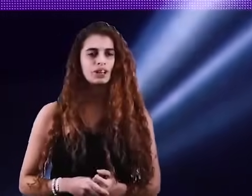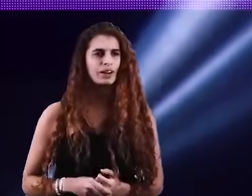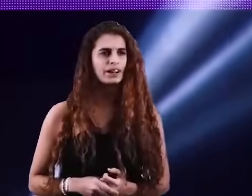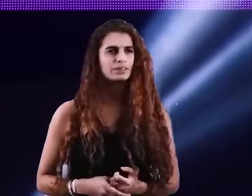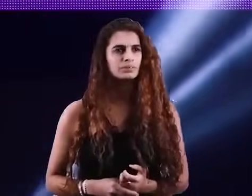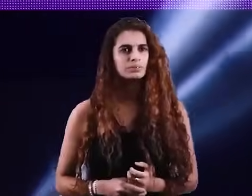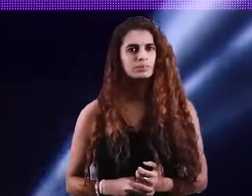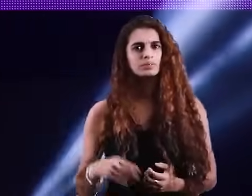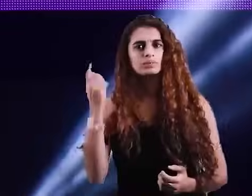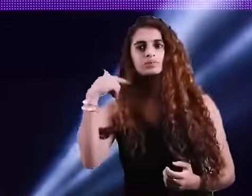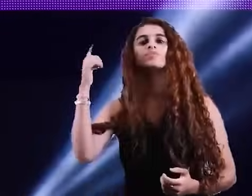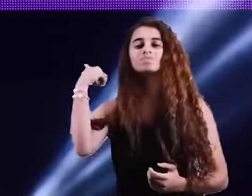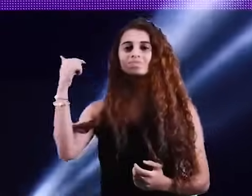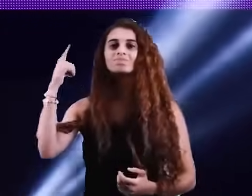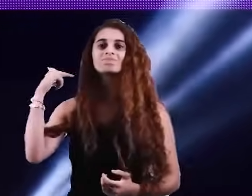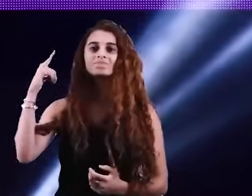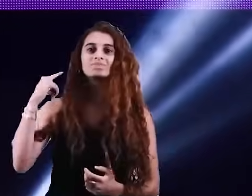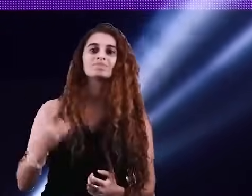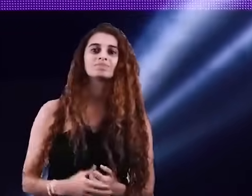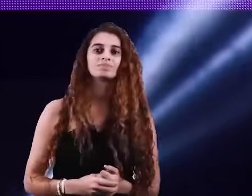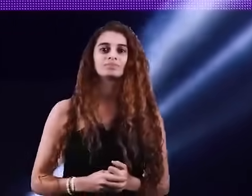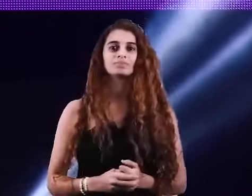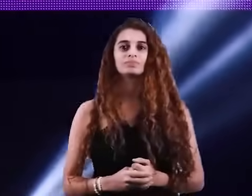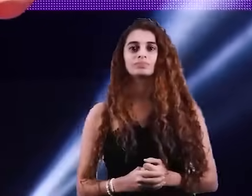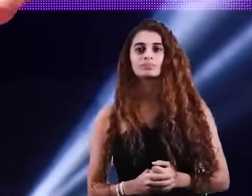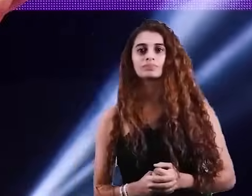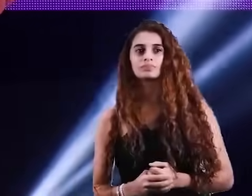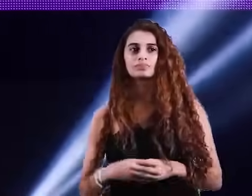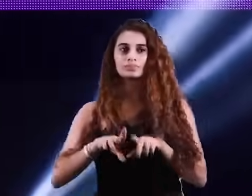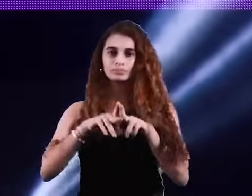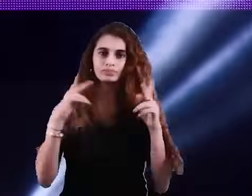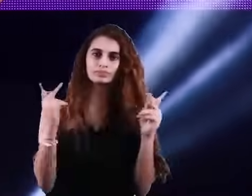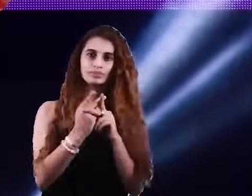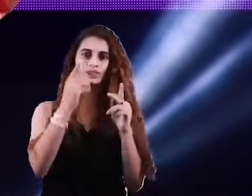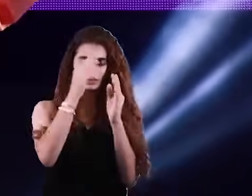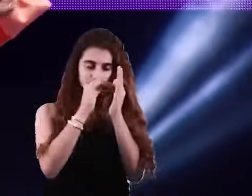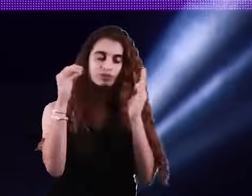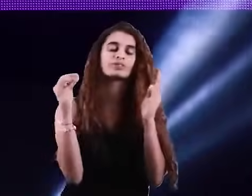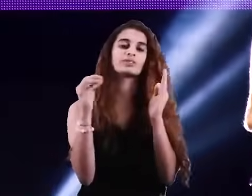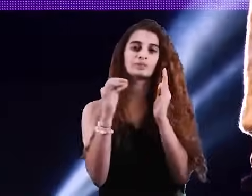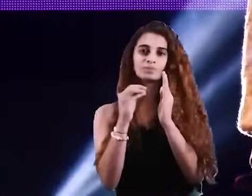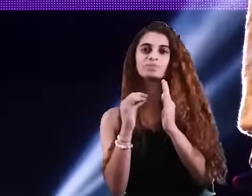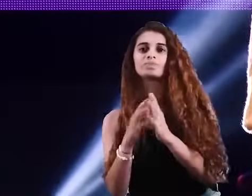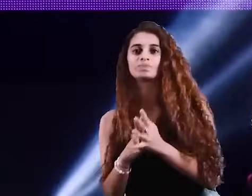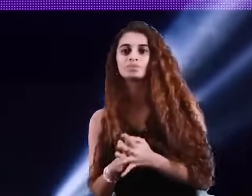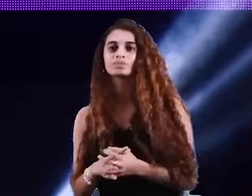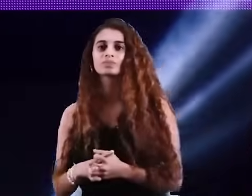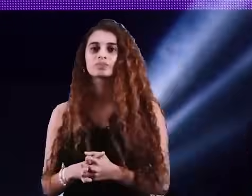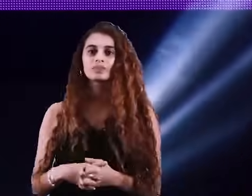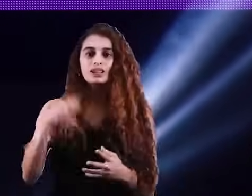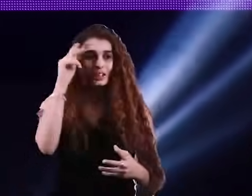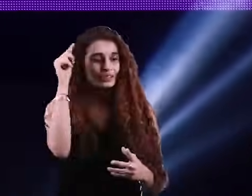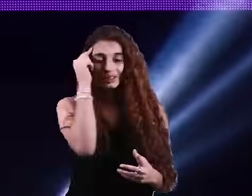chega. É completamente fora do padrão, não tem lógica fazer bem uma pessoa que nos faz